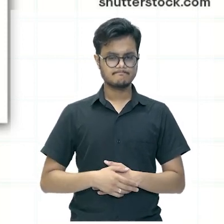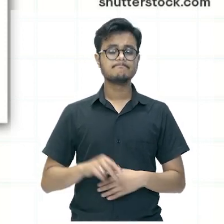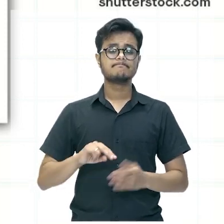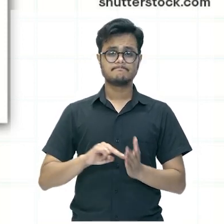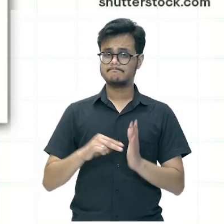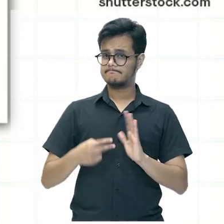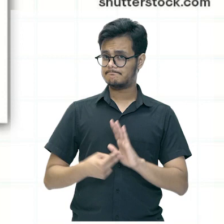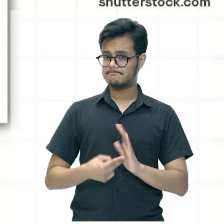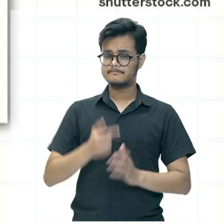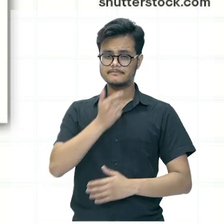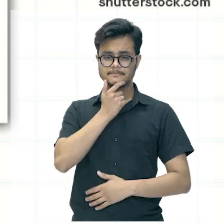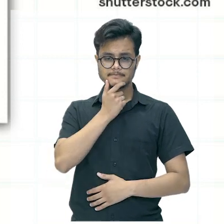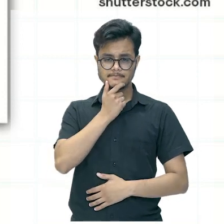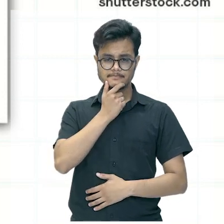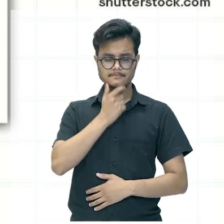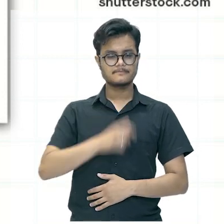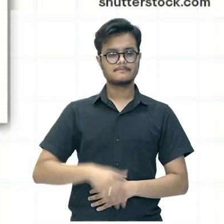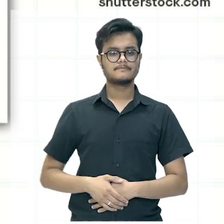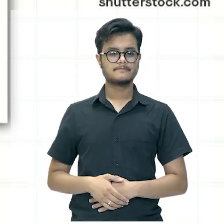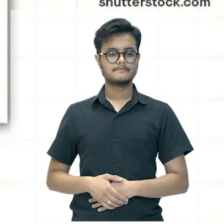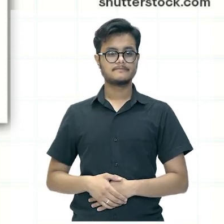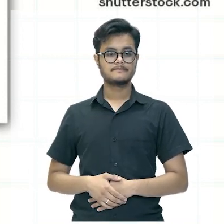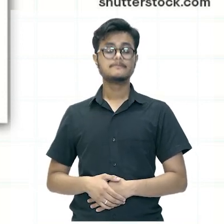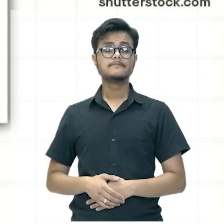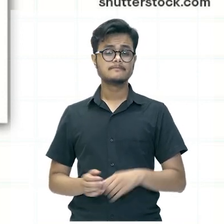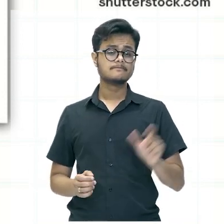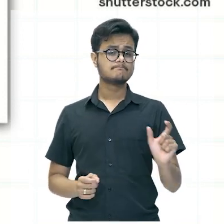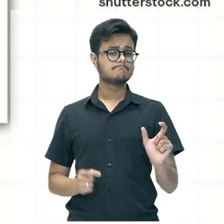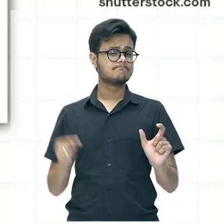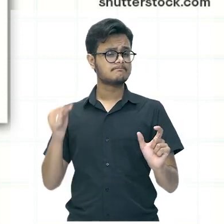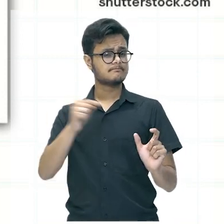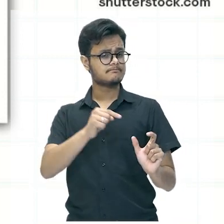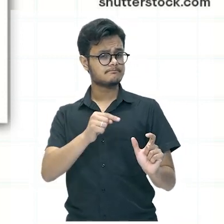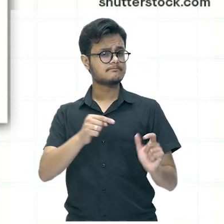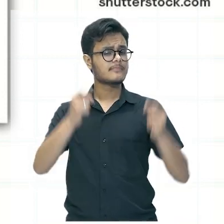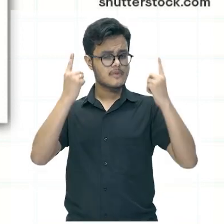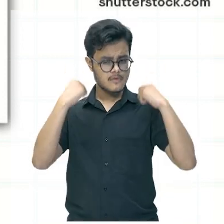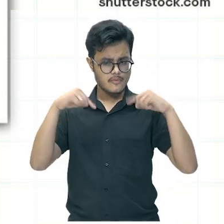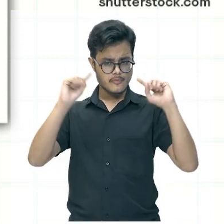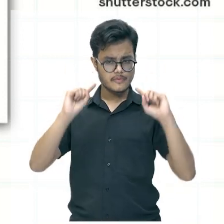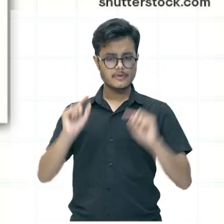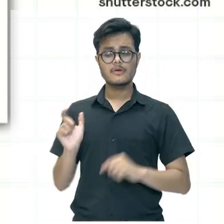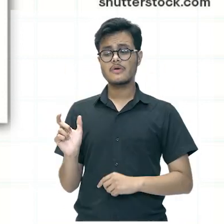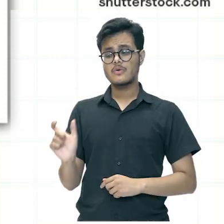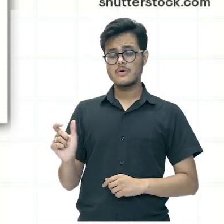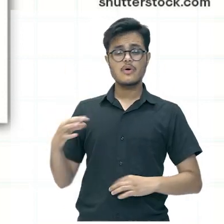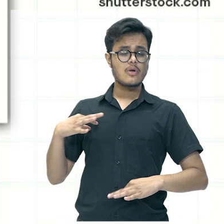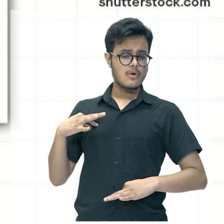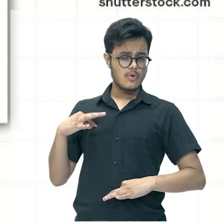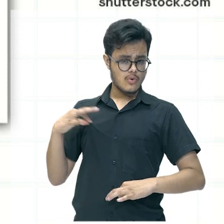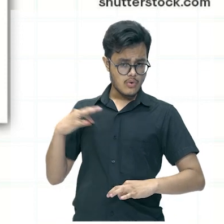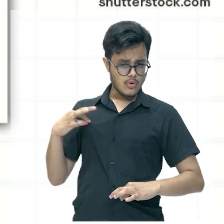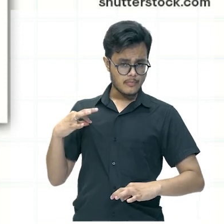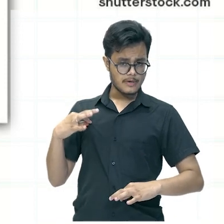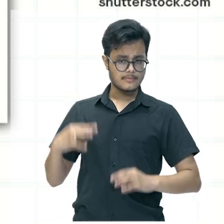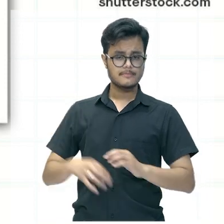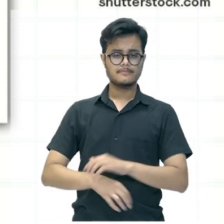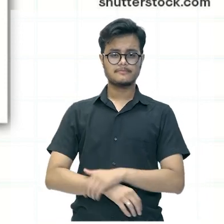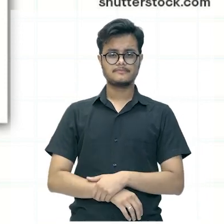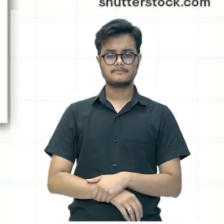Então, uma ovelha e um uniforme, certo?